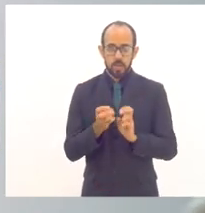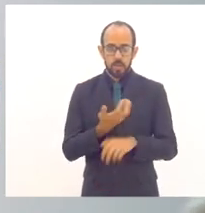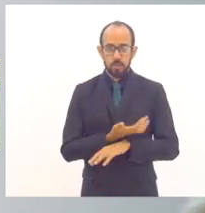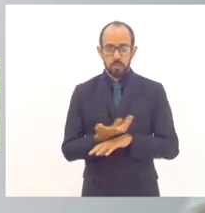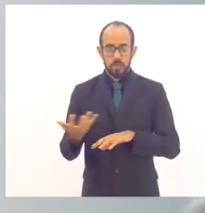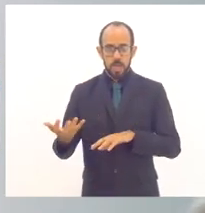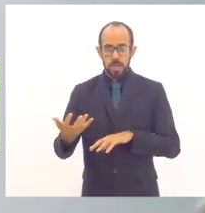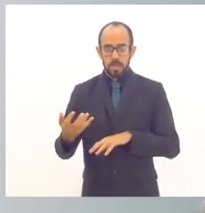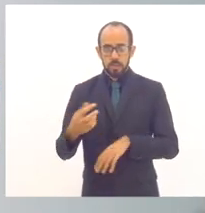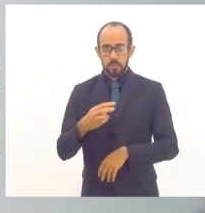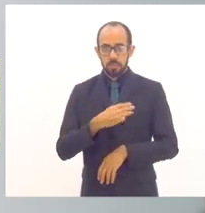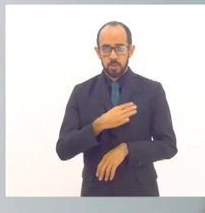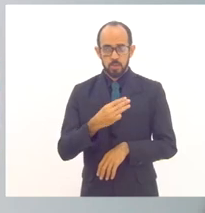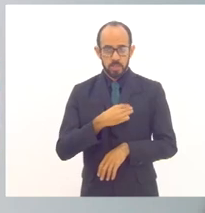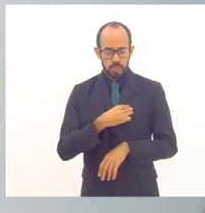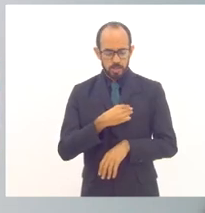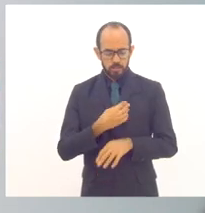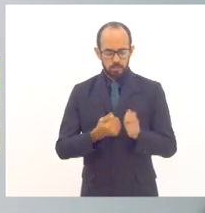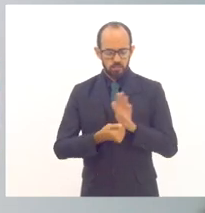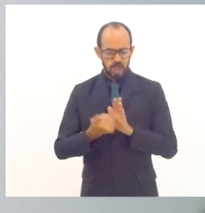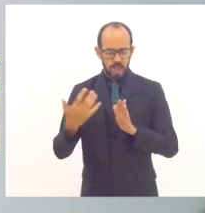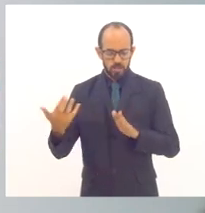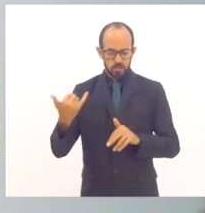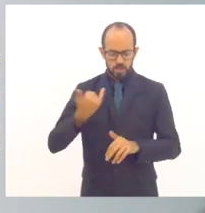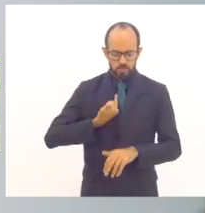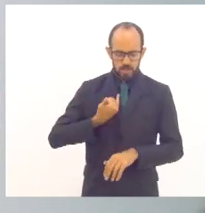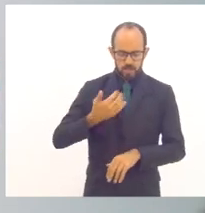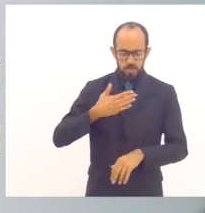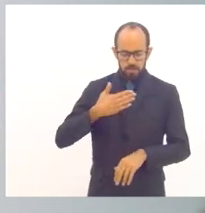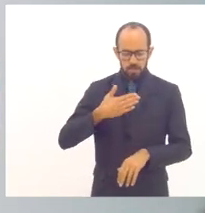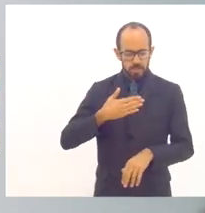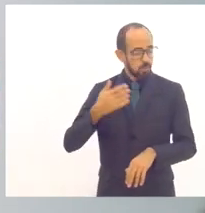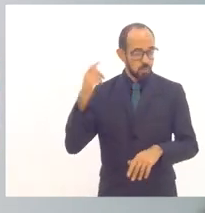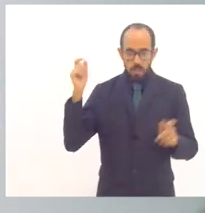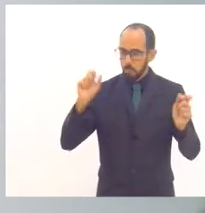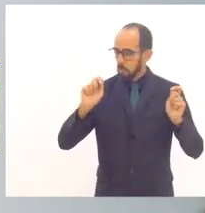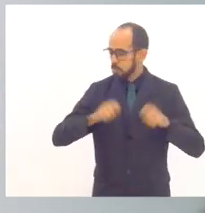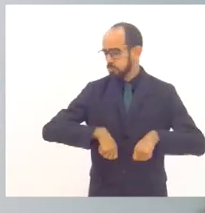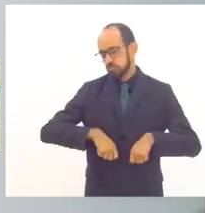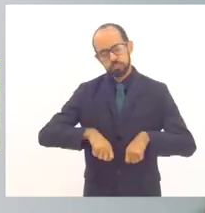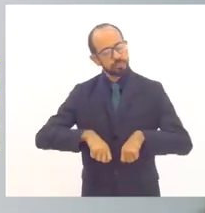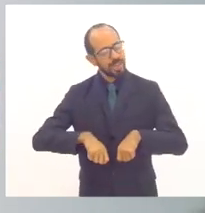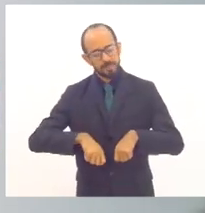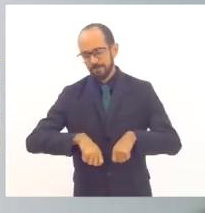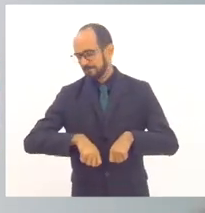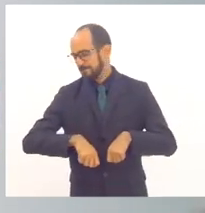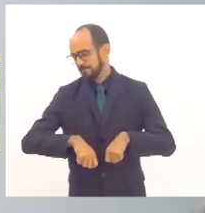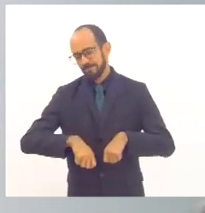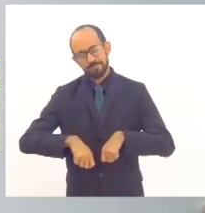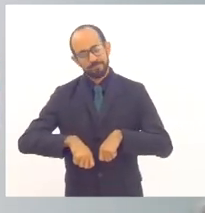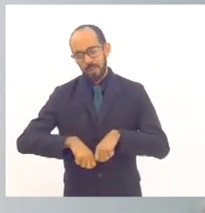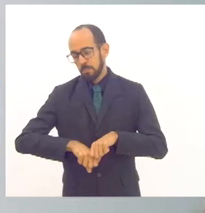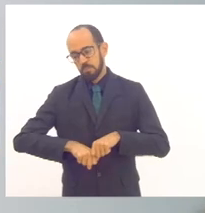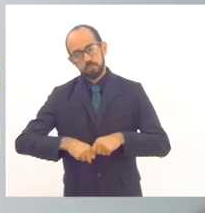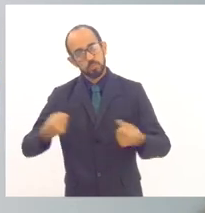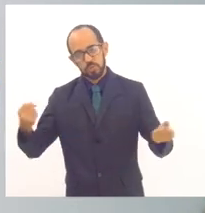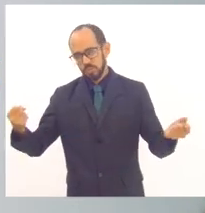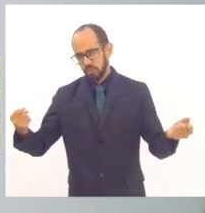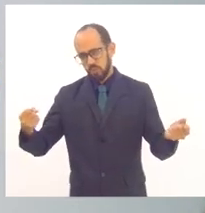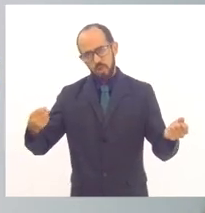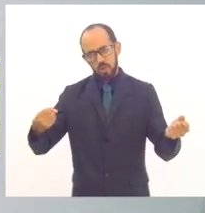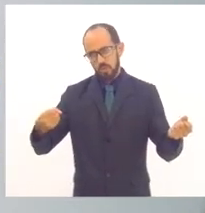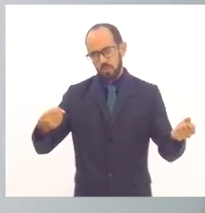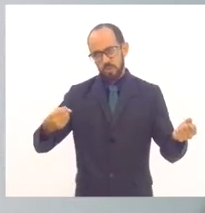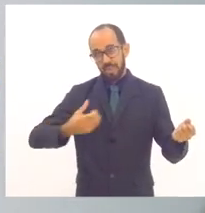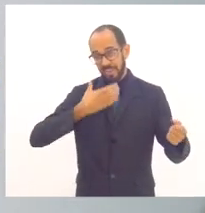Madureira. Muita gente falou assim, galera, mulato, você não vai conseguir, galera. Pô, mulato, pô, cara, pô, não tem como. Vários eventos